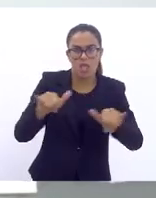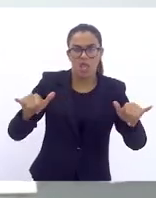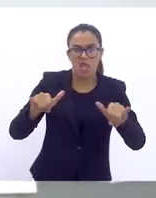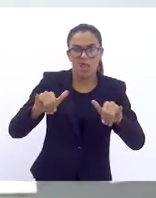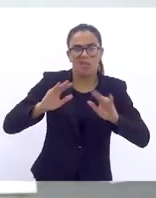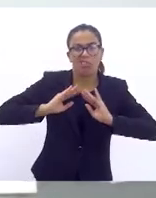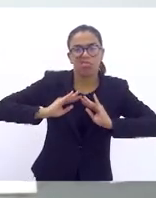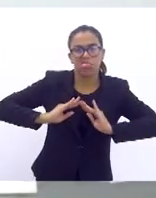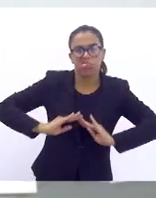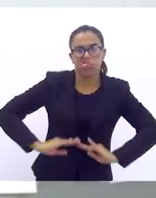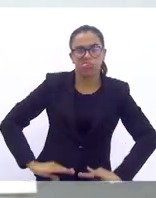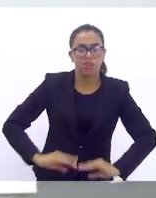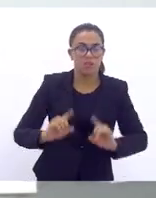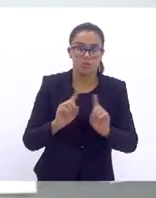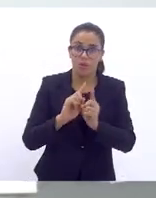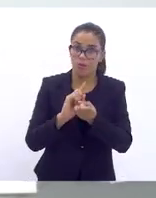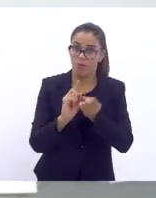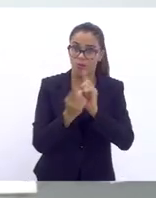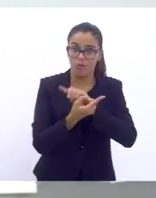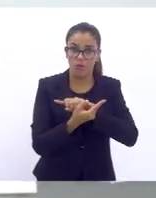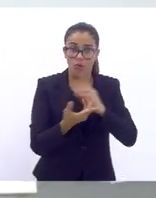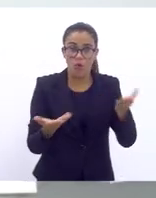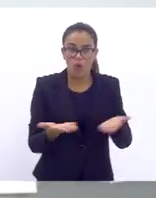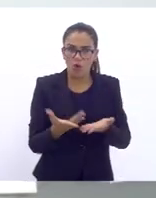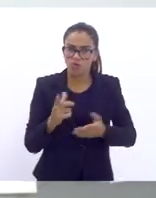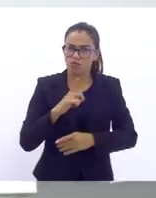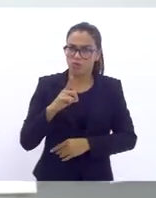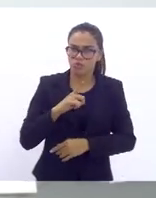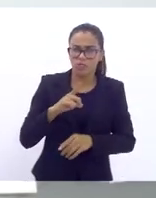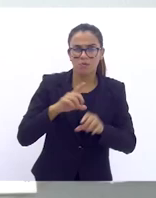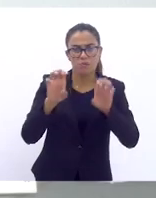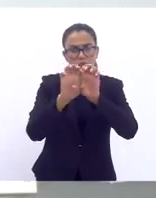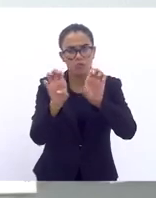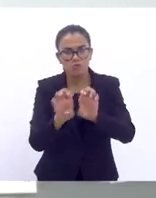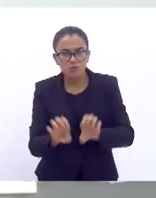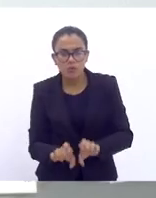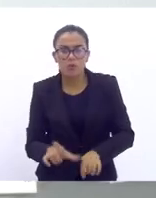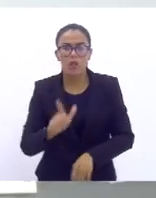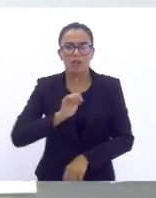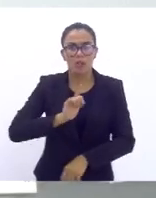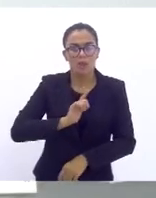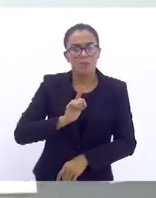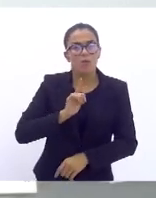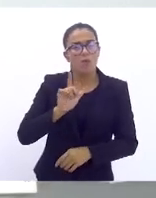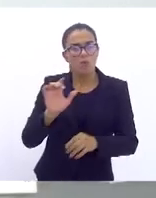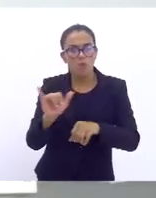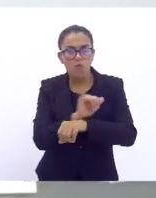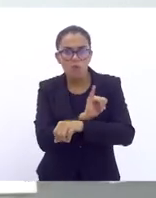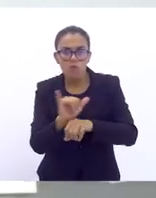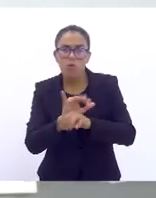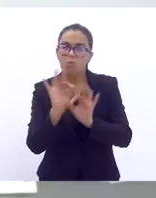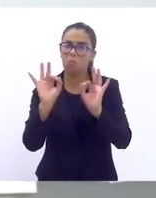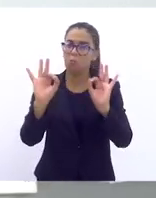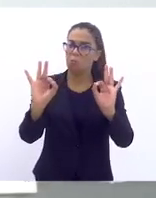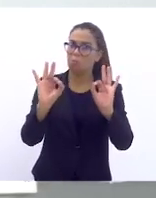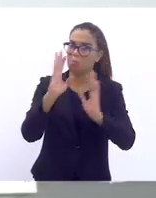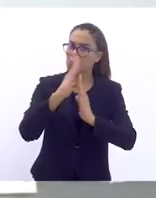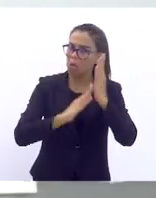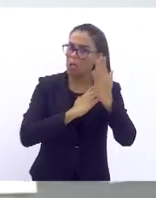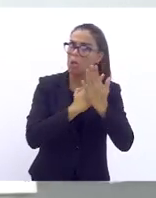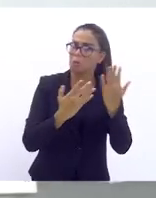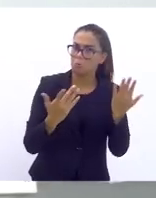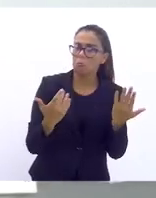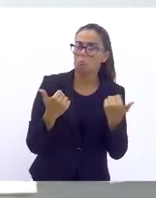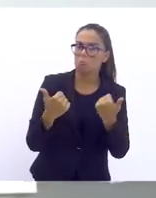desesperança pelo contrário hoje nós temos um esqueleto hoje nós temos um plano muito bem elaborado uma noção